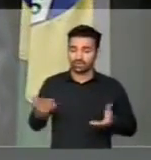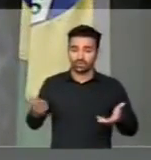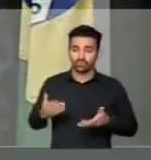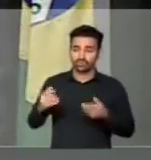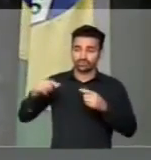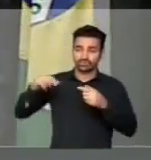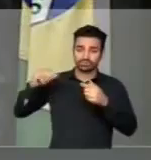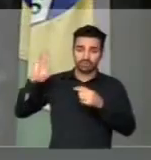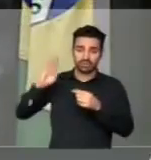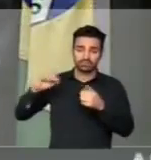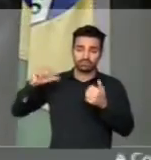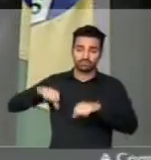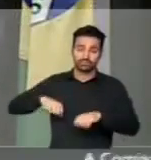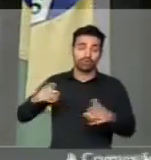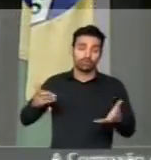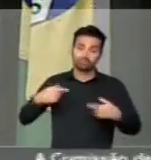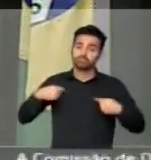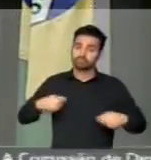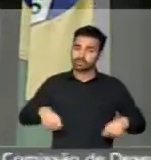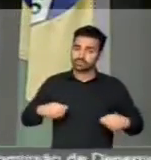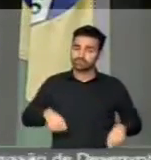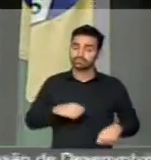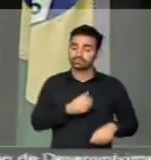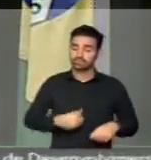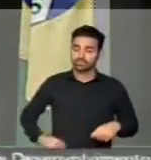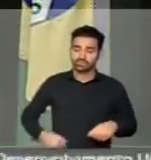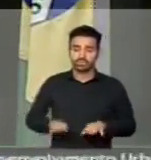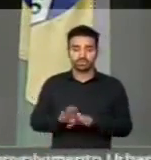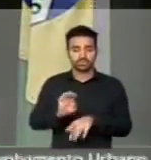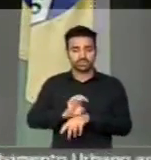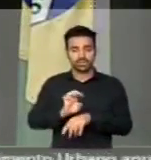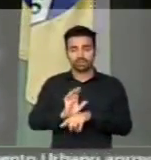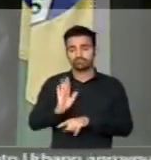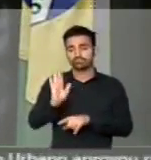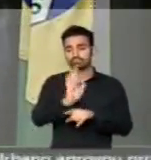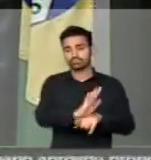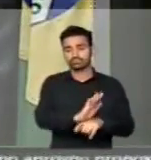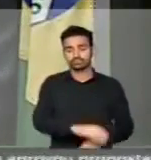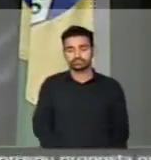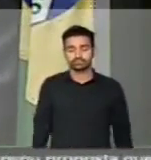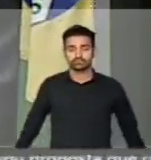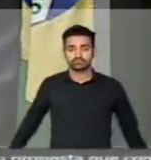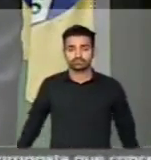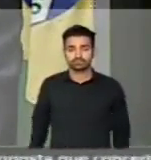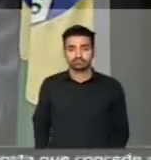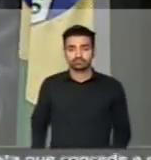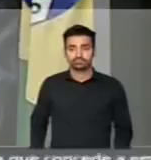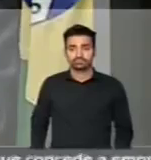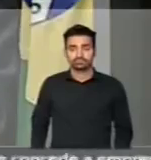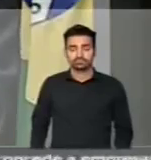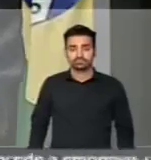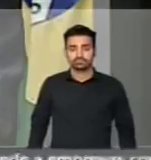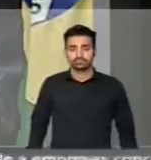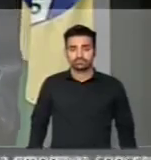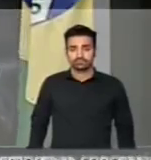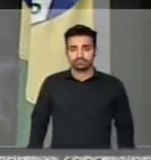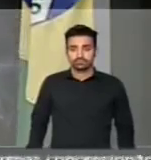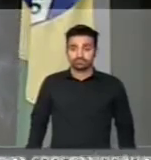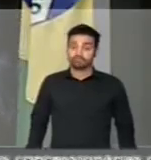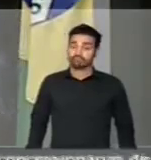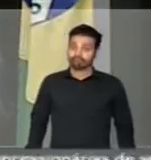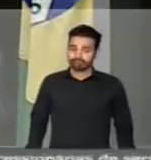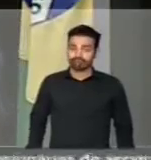e que ora mais precisam do governo e do Estado. É isso que nos possibilitará,